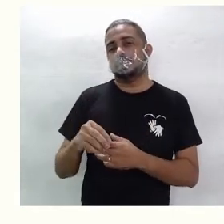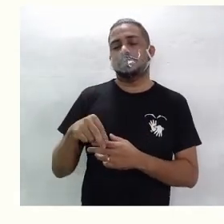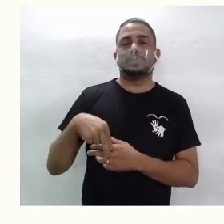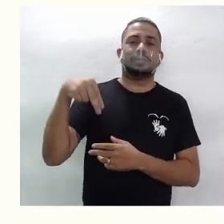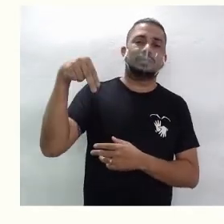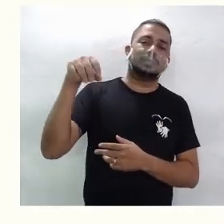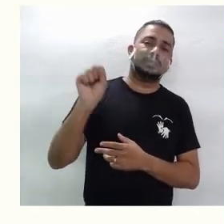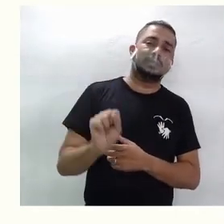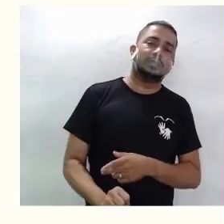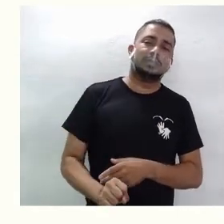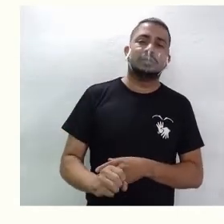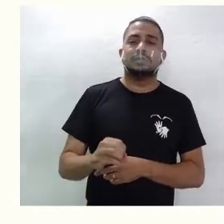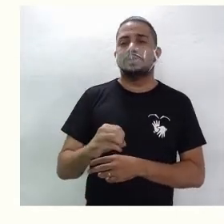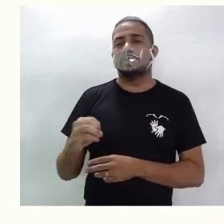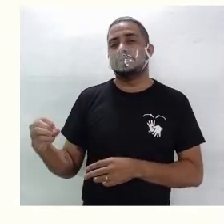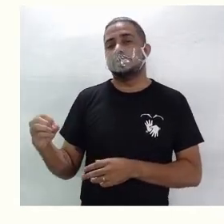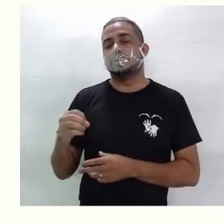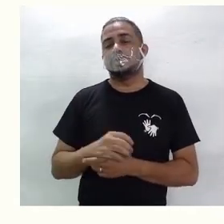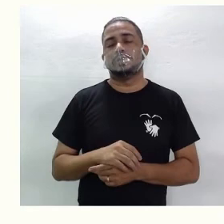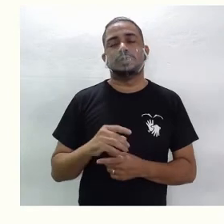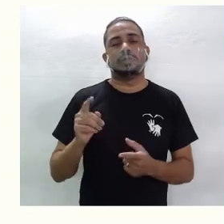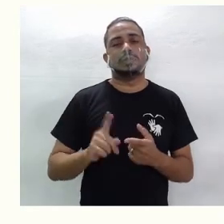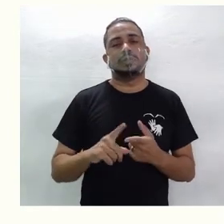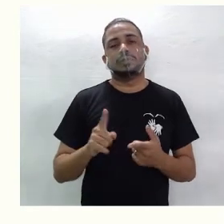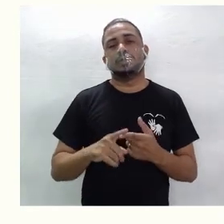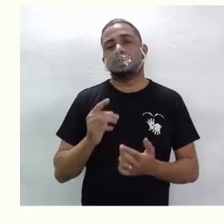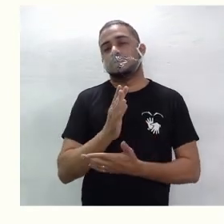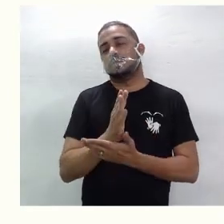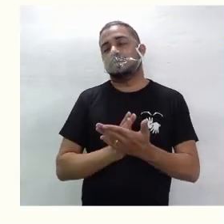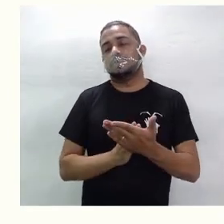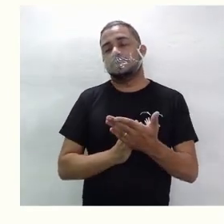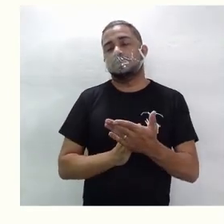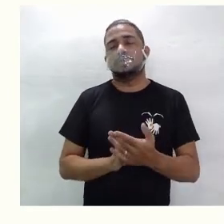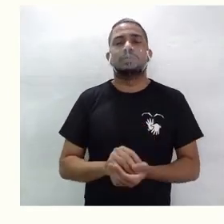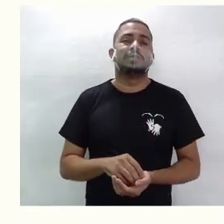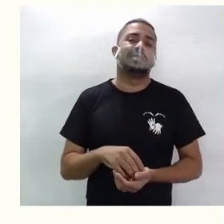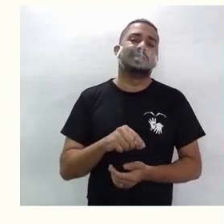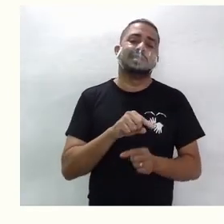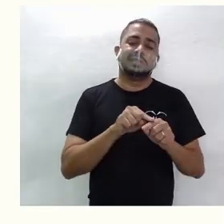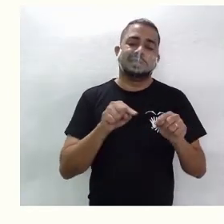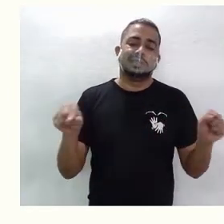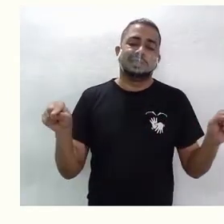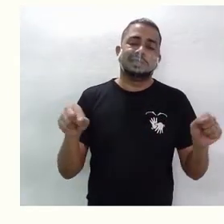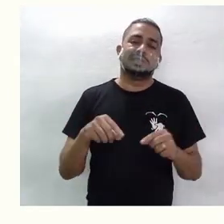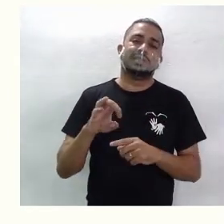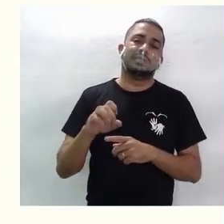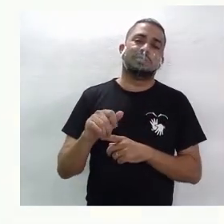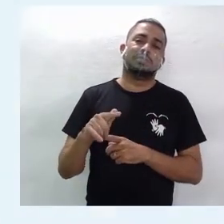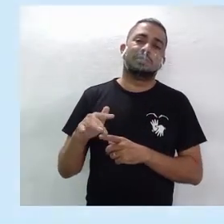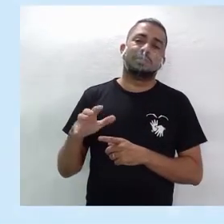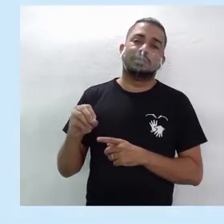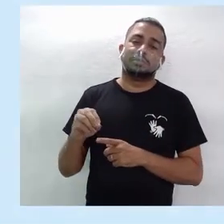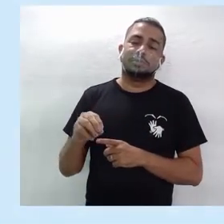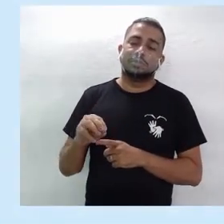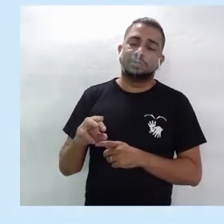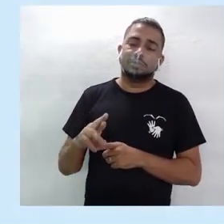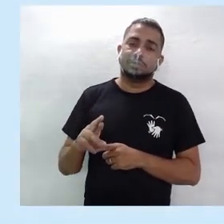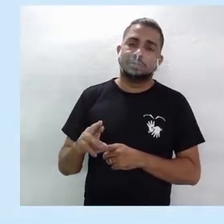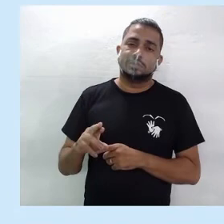sul e oeste, além de ser cortado pela linha do Equador. Olha para mim,